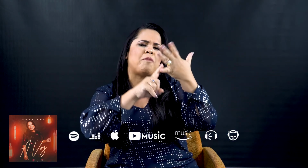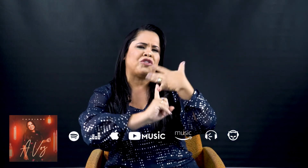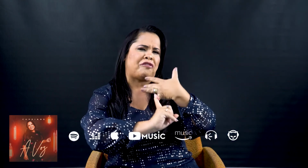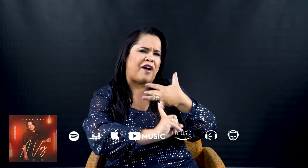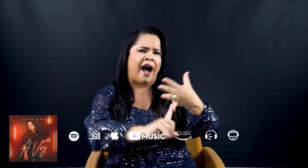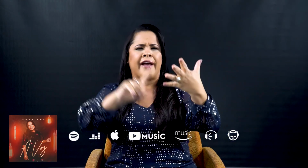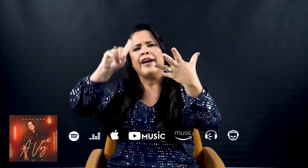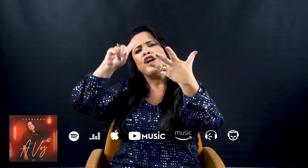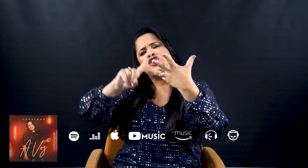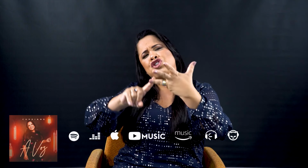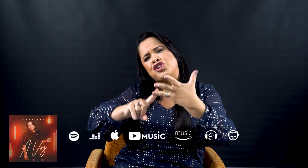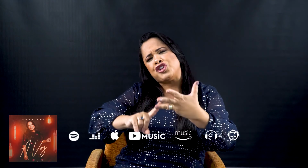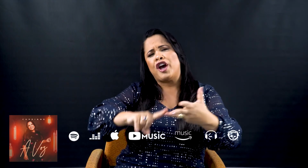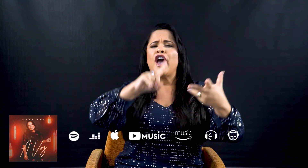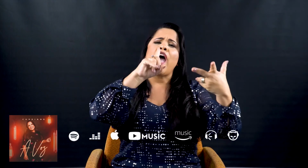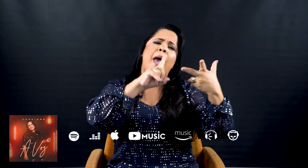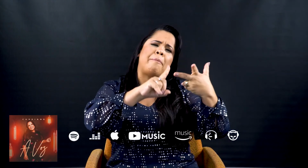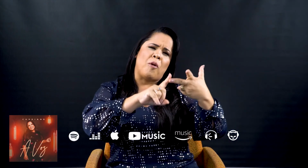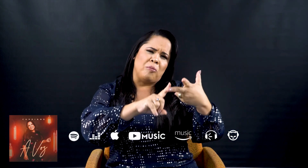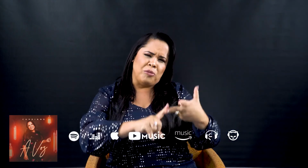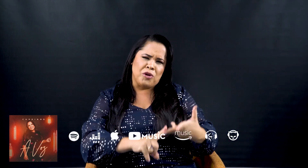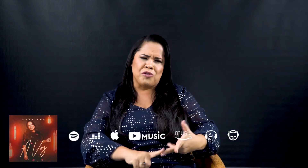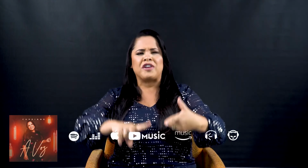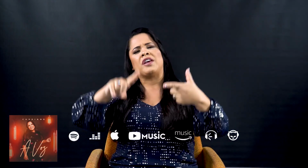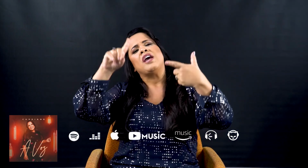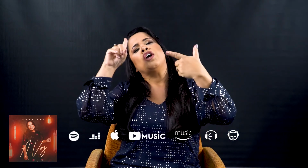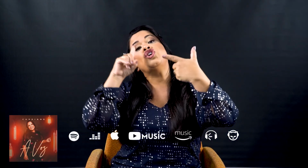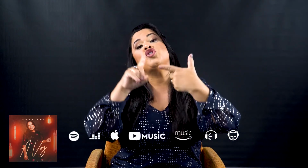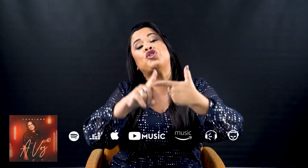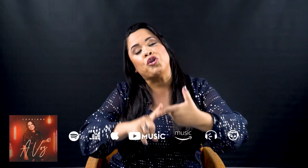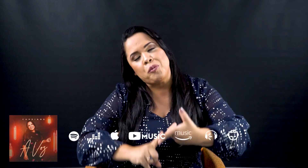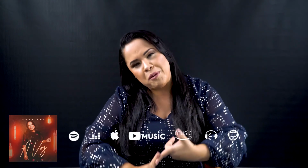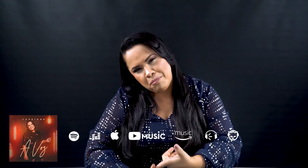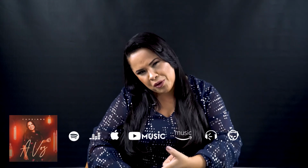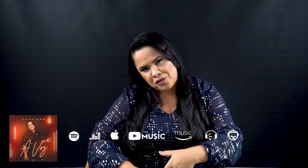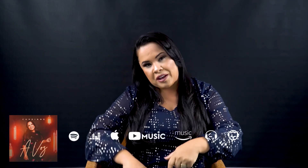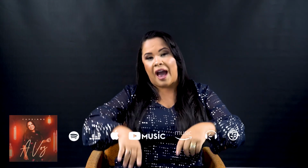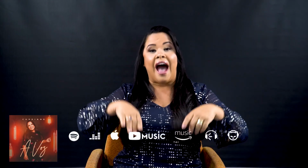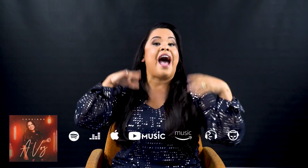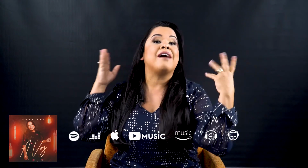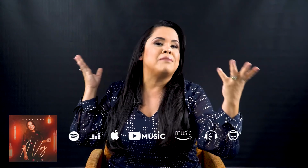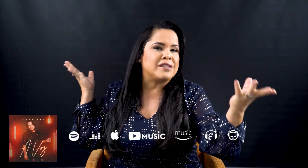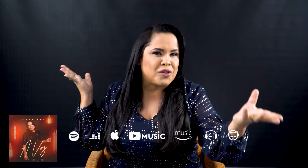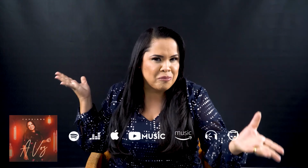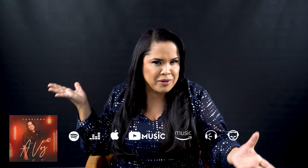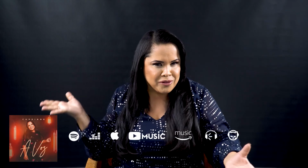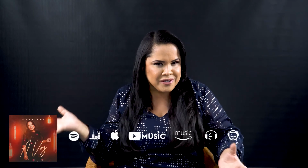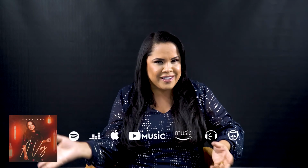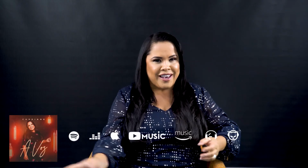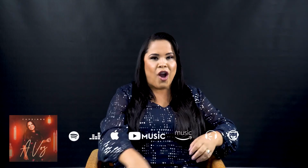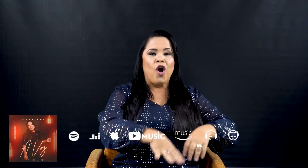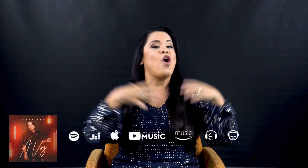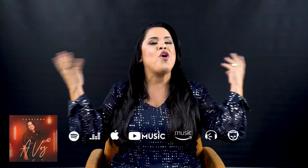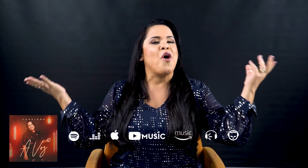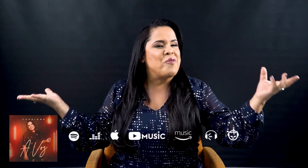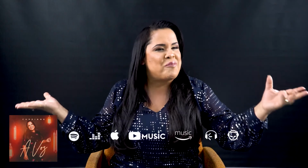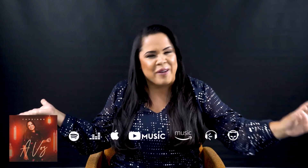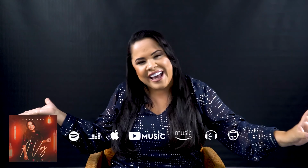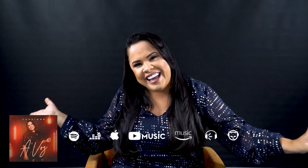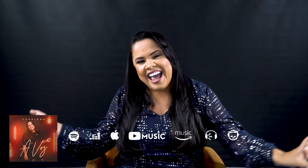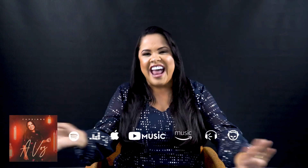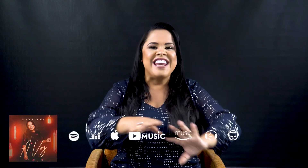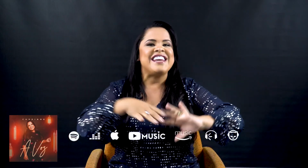Ó, Spotify, Deezer, Apple Music, YouTube Music, Amazon Music,